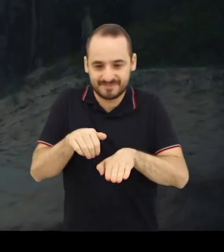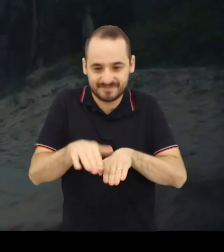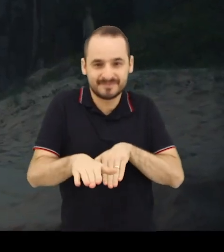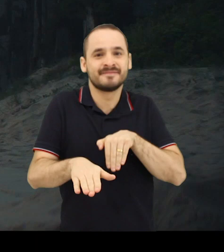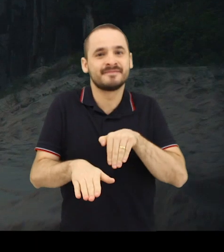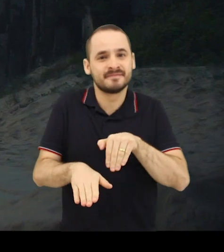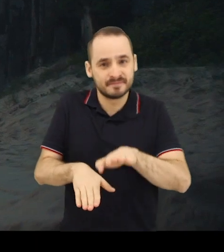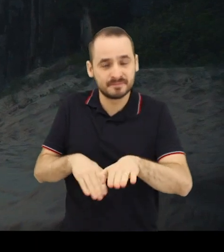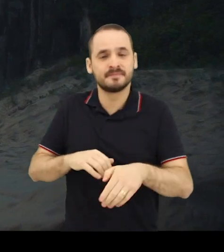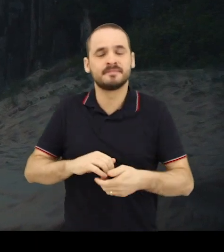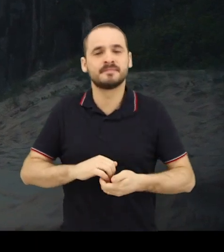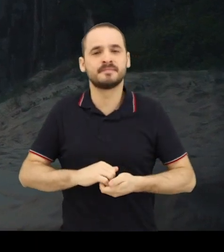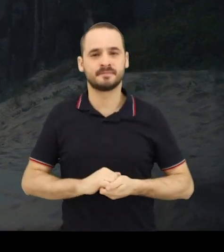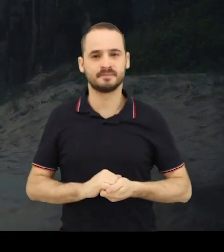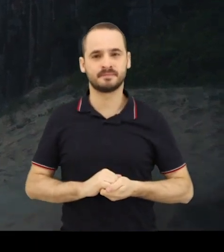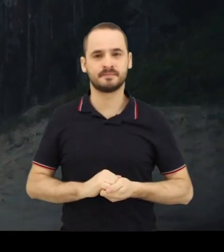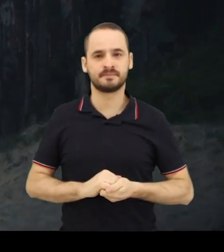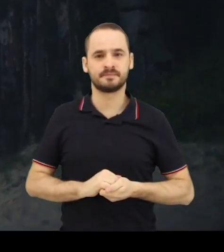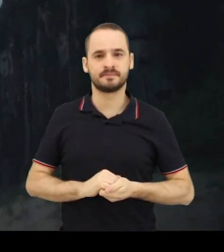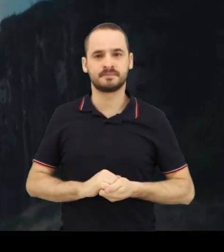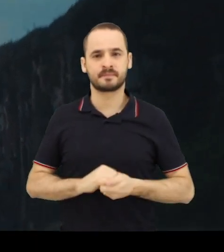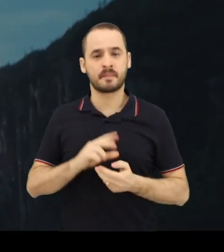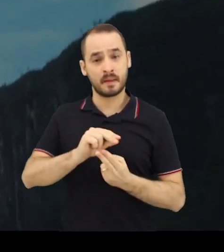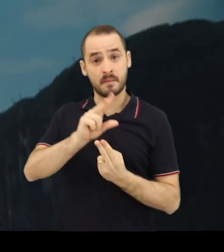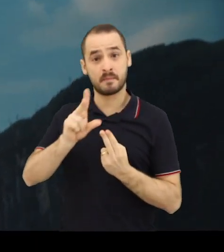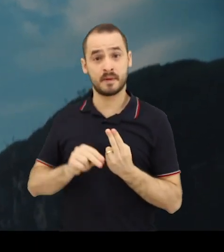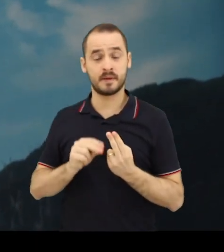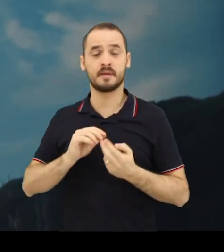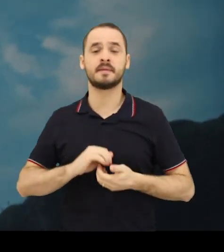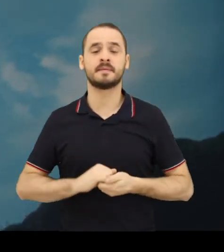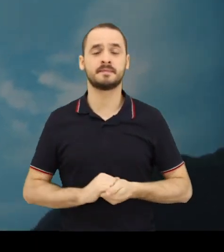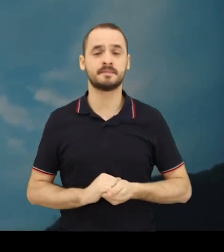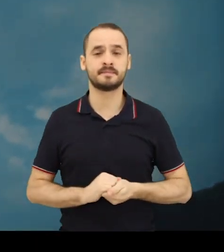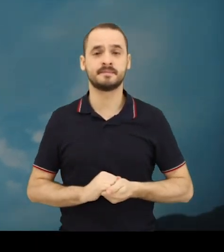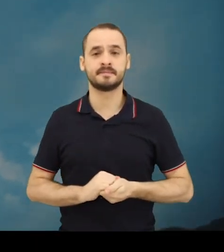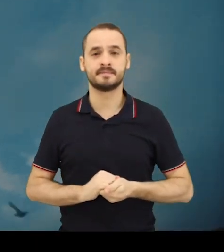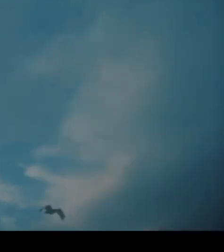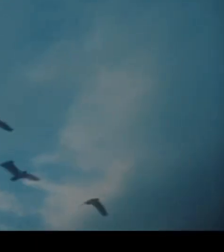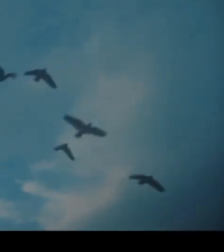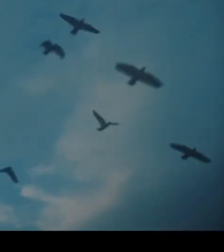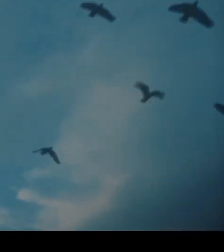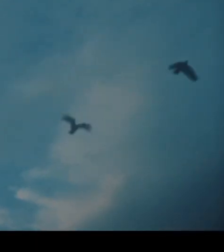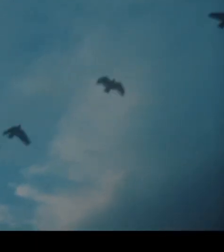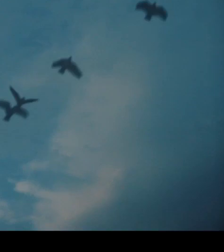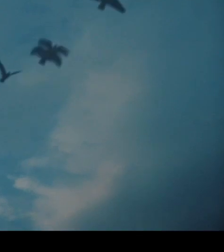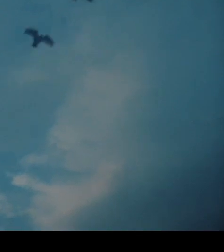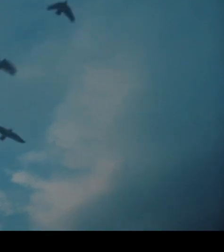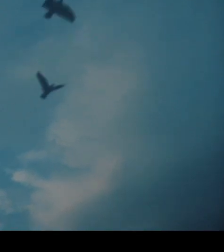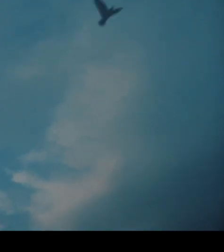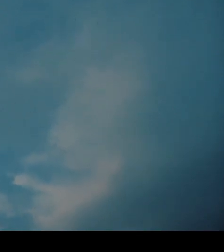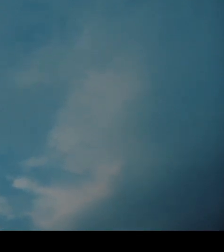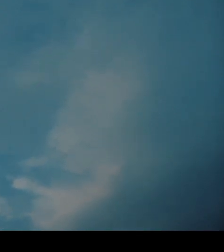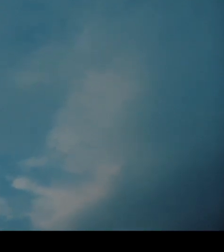caminhar sozinho. Vai em direção ao mar. Passa entre rochedos. Bradesco Private Bank. No céu rosado, um bando de aves voa.